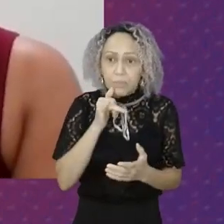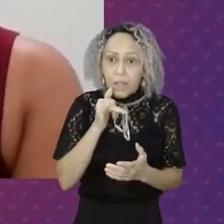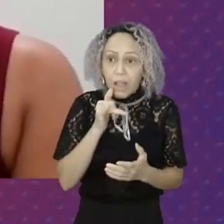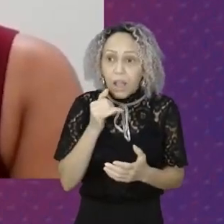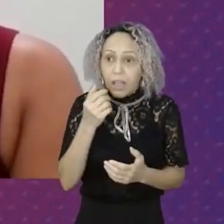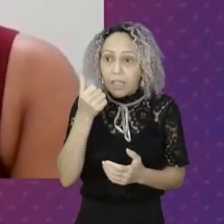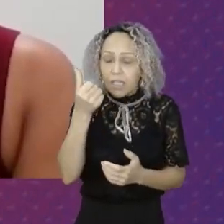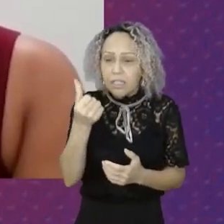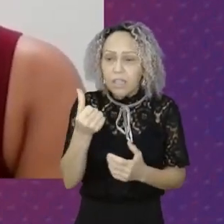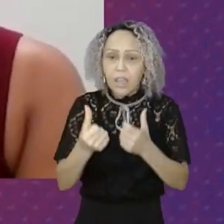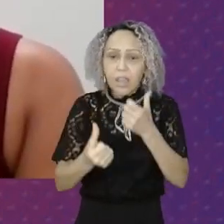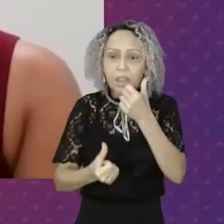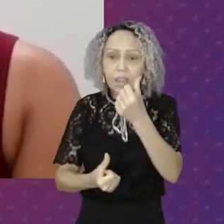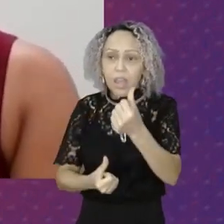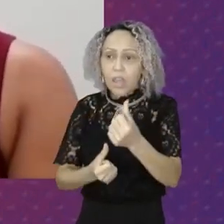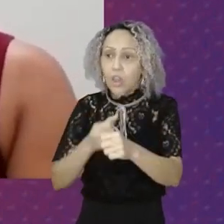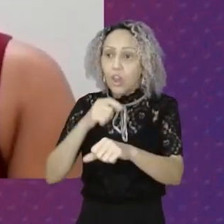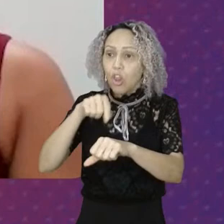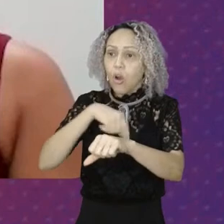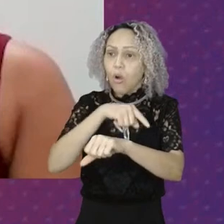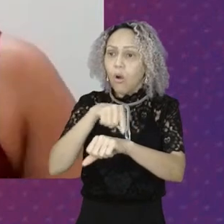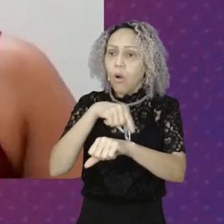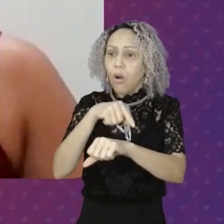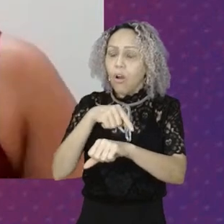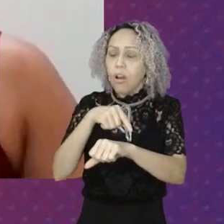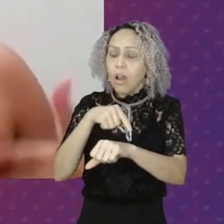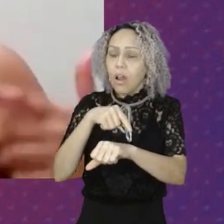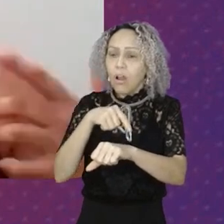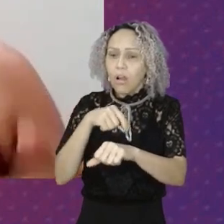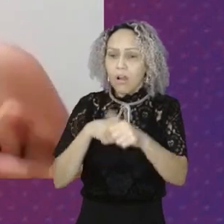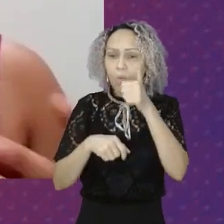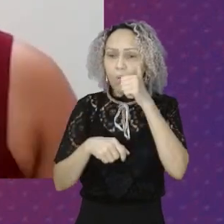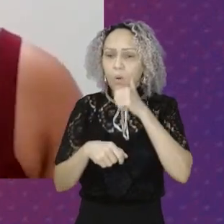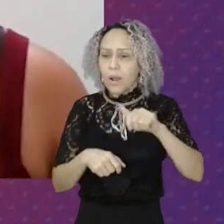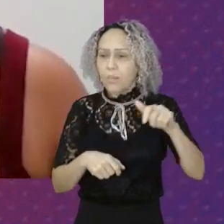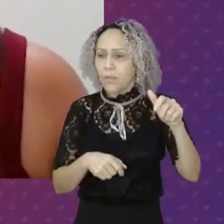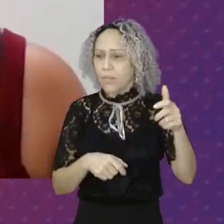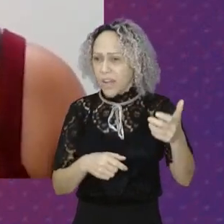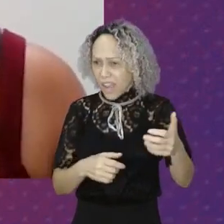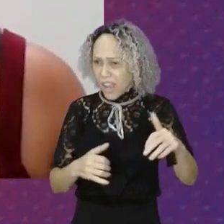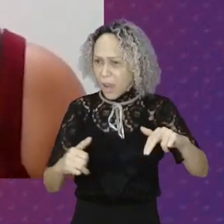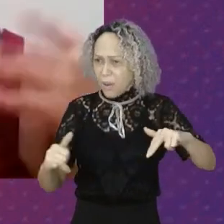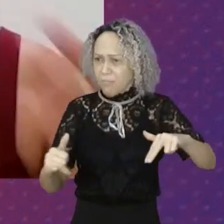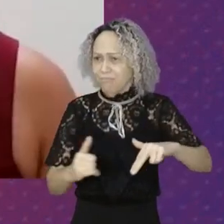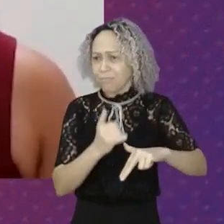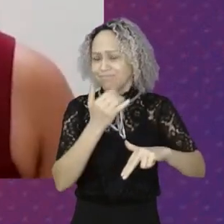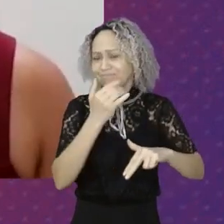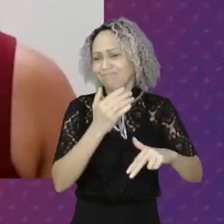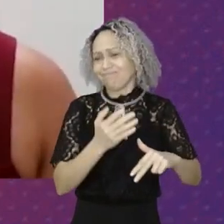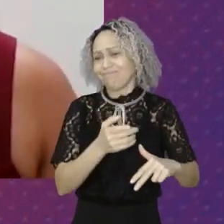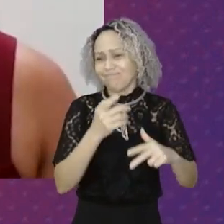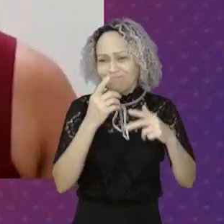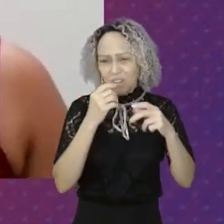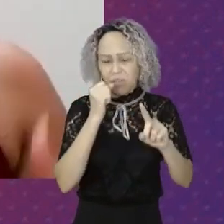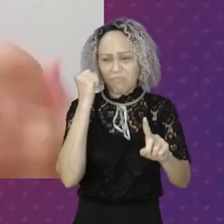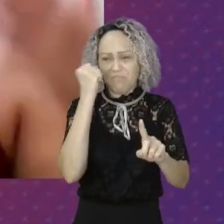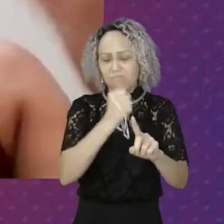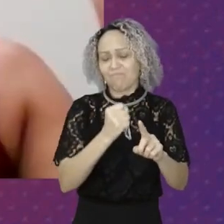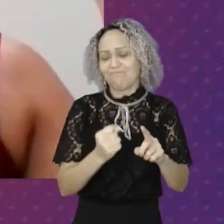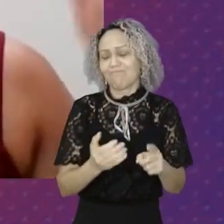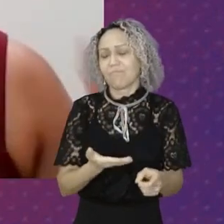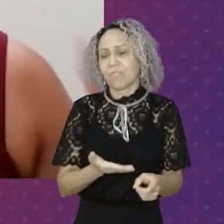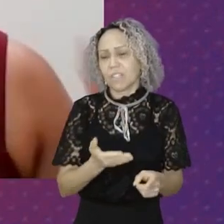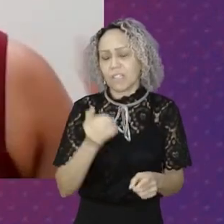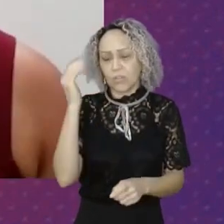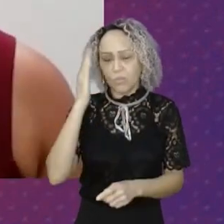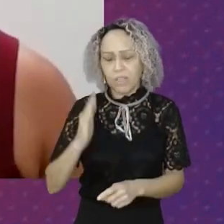mulher é vítima de feminicídio no Brasil. Então, isso é resultado de, nos últimos anos, desde o golpe contra a presidenta